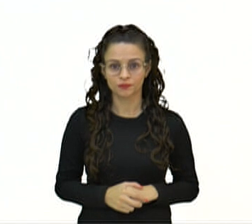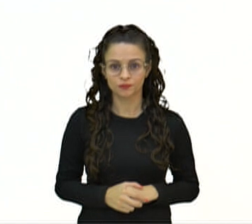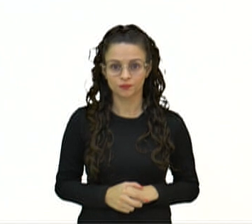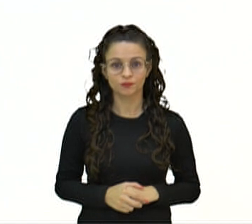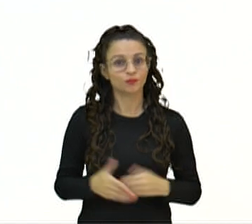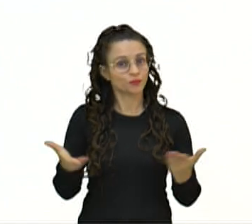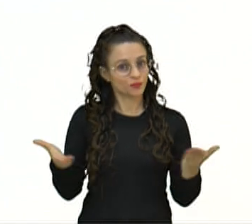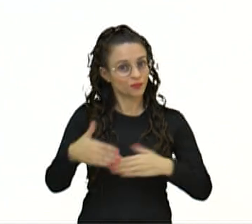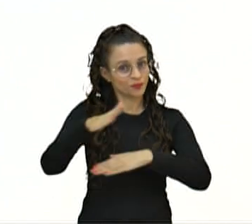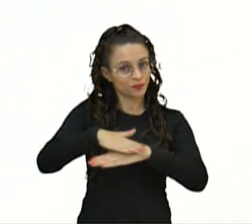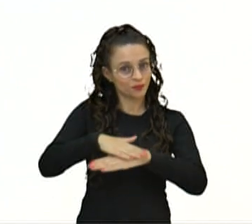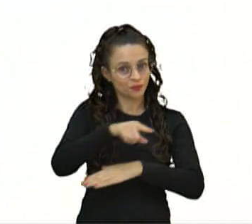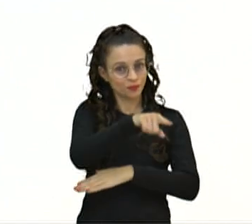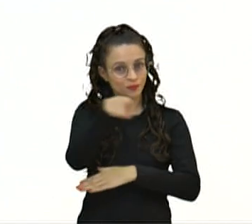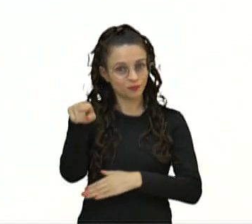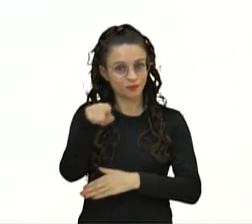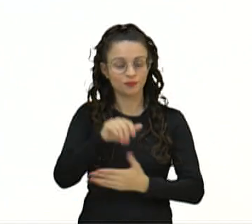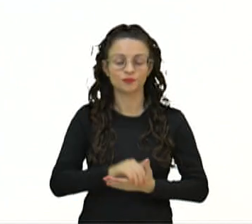Agora é com vocês.